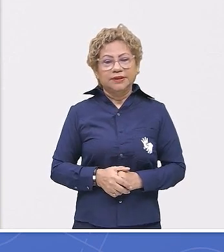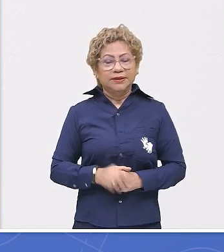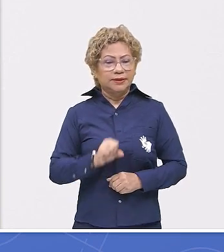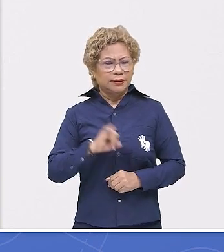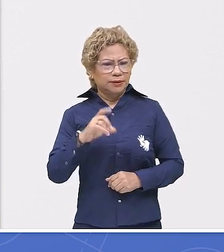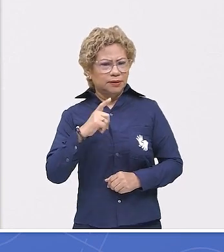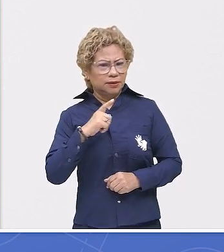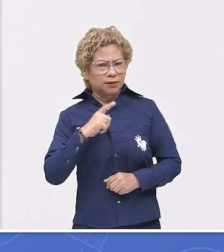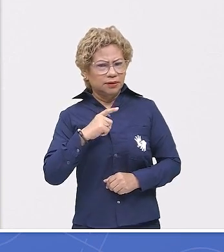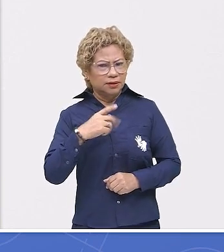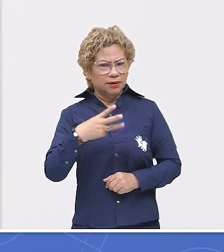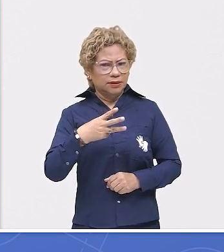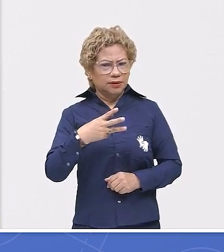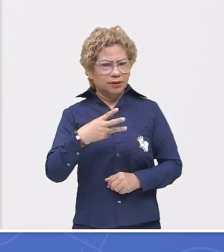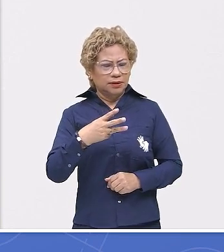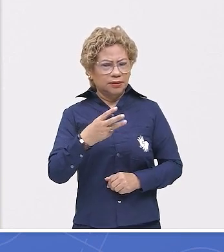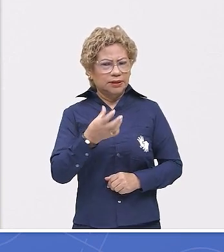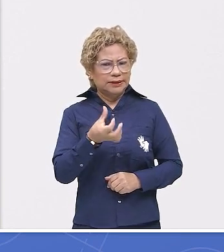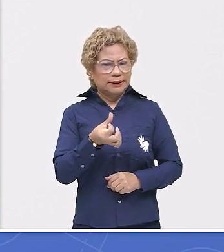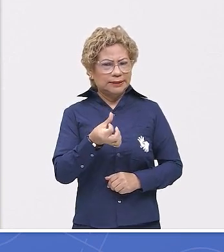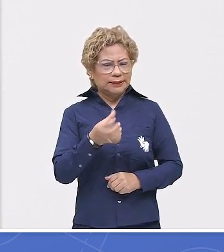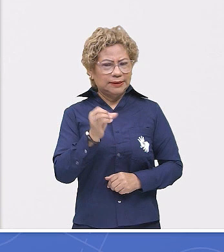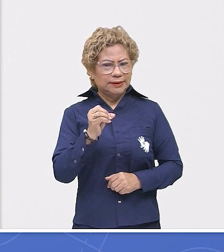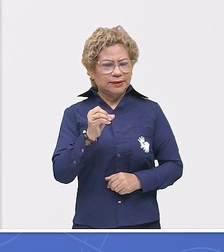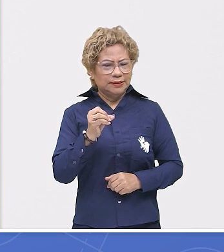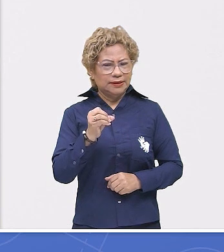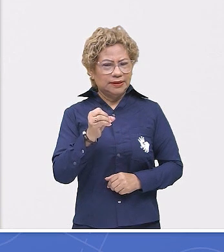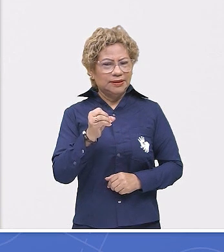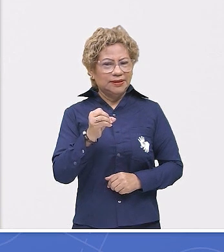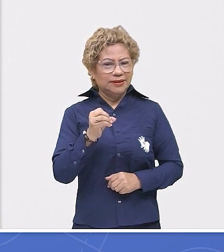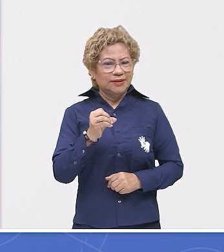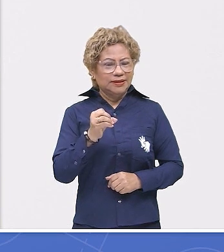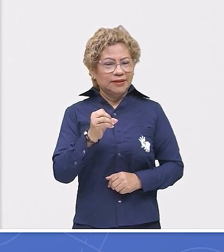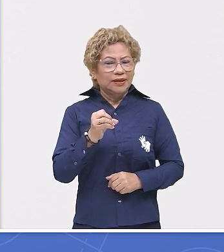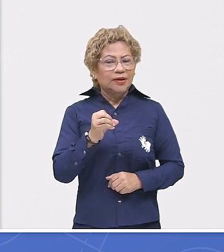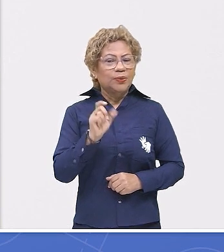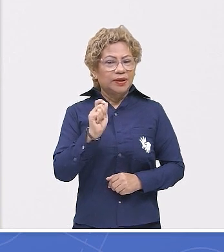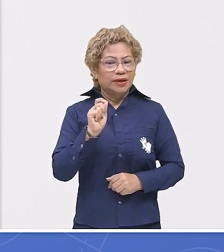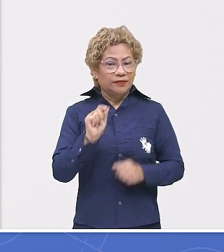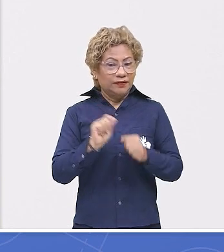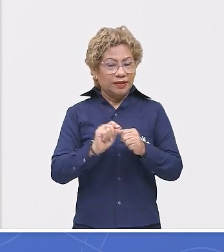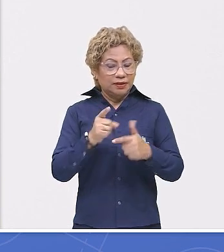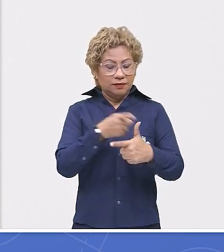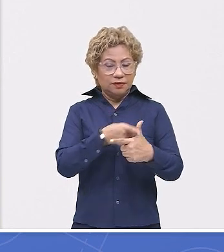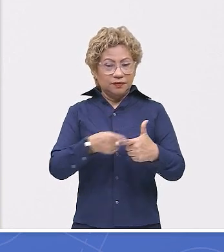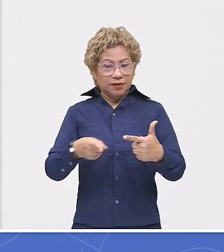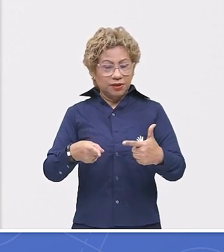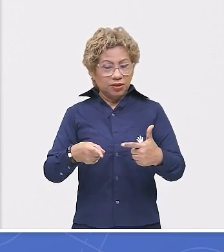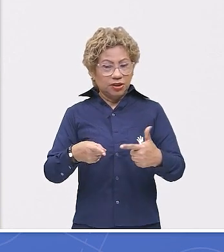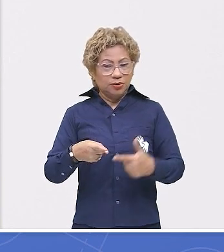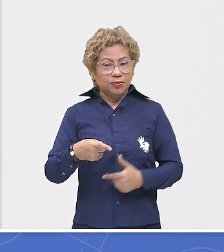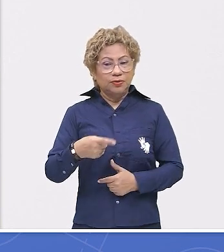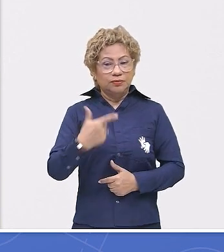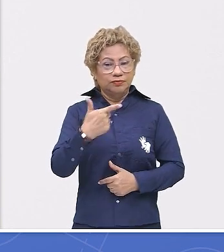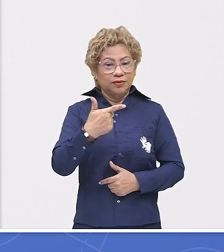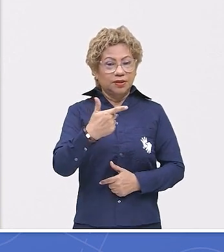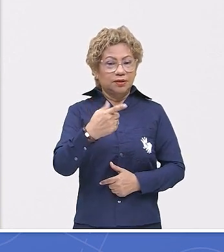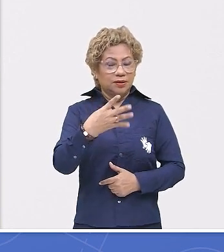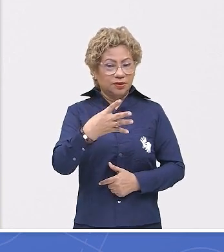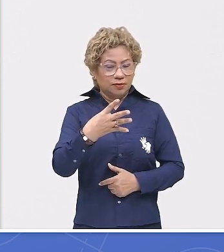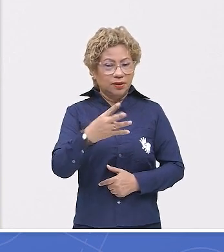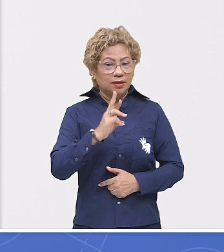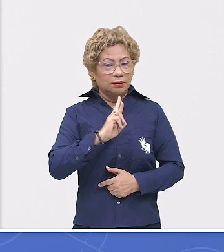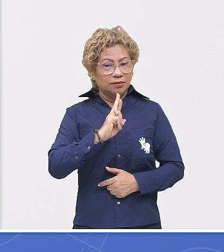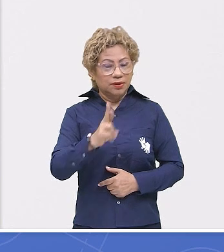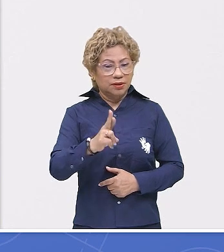graus, tá, de distância, eu vou dividir por 24 horas, tá? E dessa divisão que